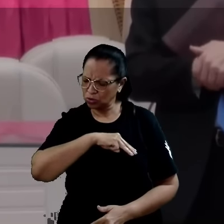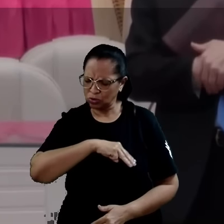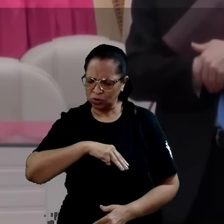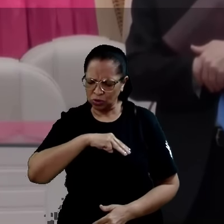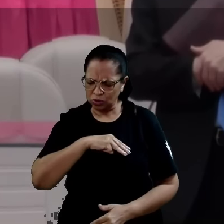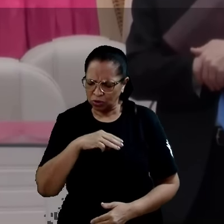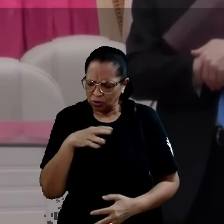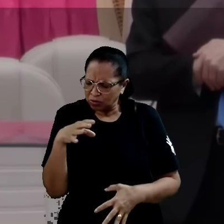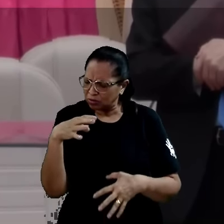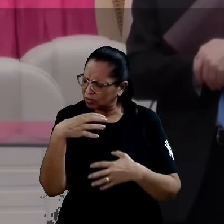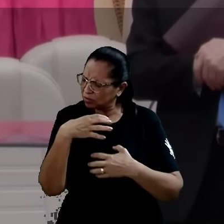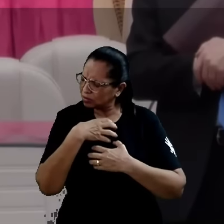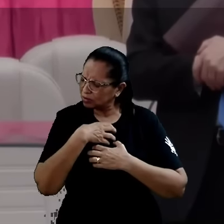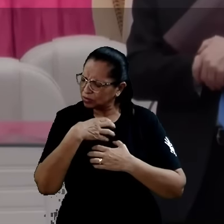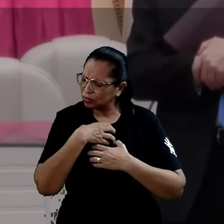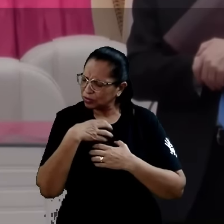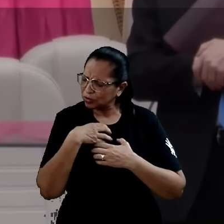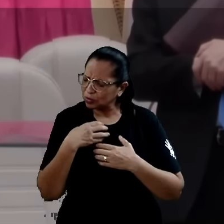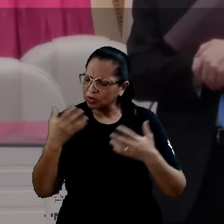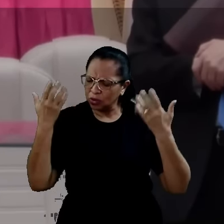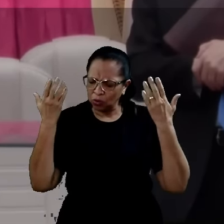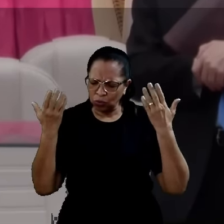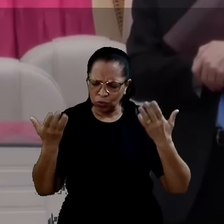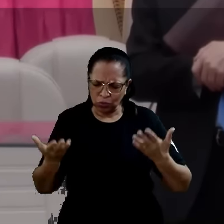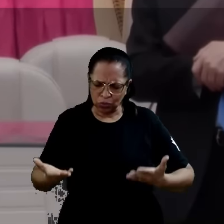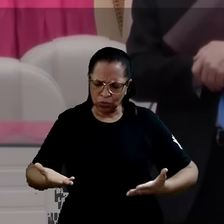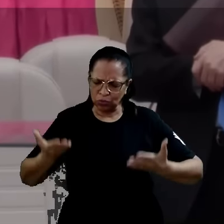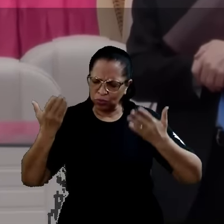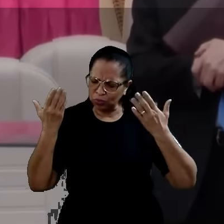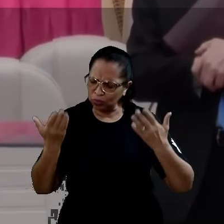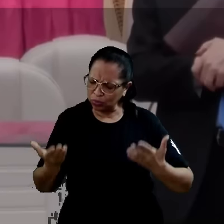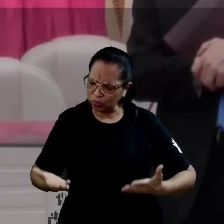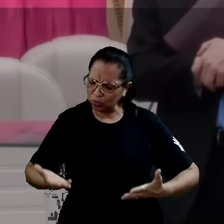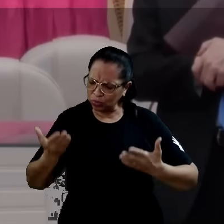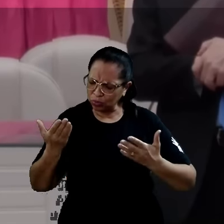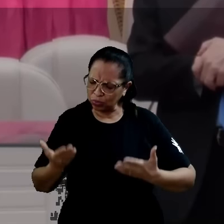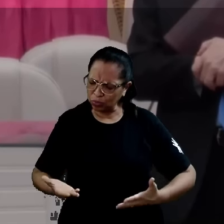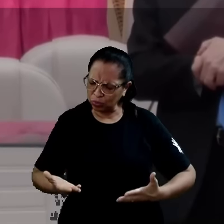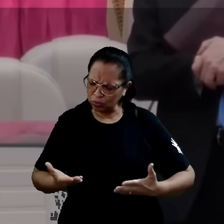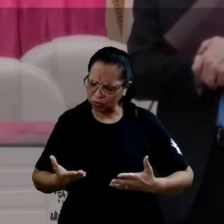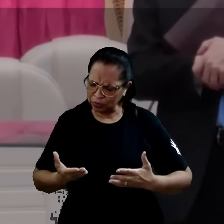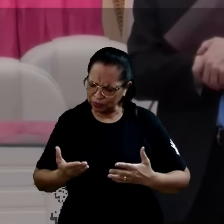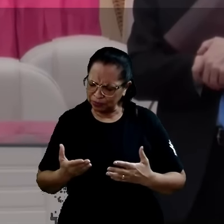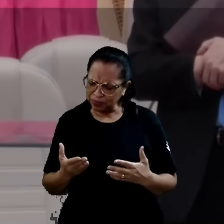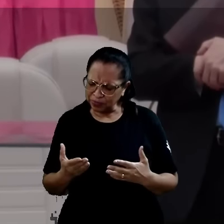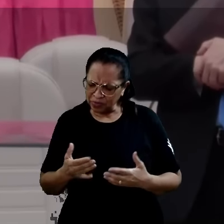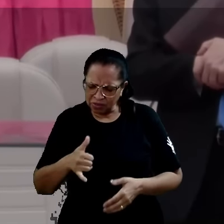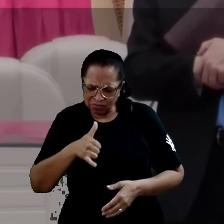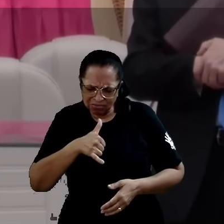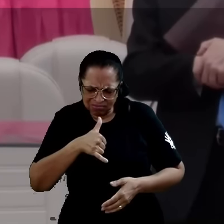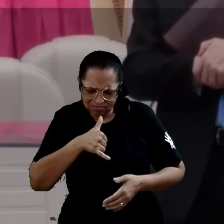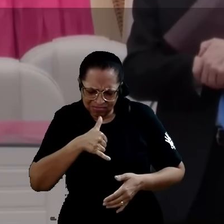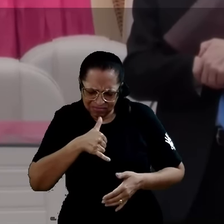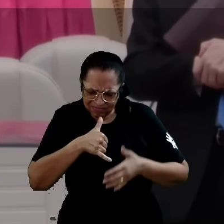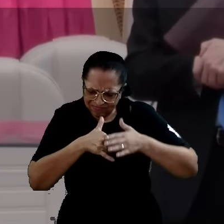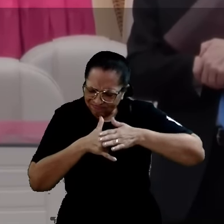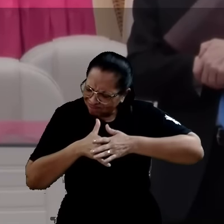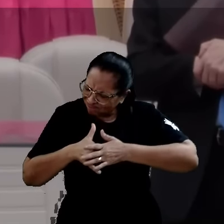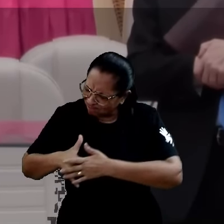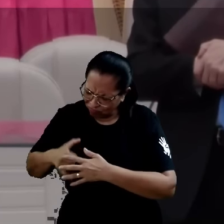suave um fardo leve o senhor já levou embora o a tristeza a preocupação